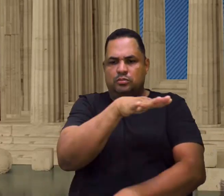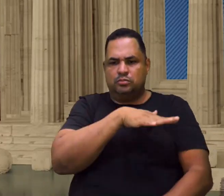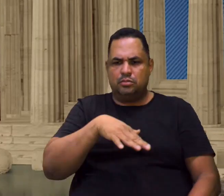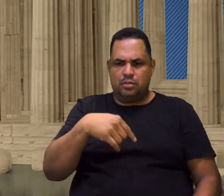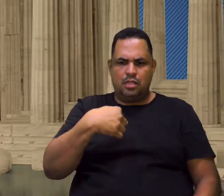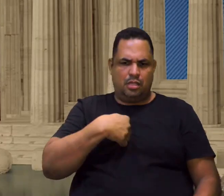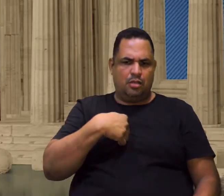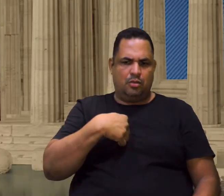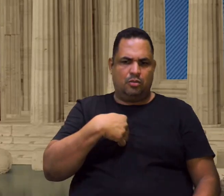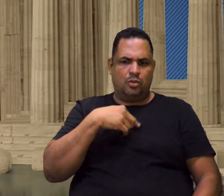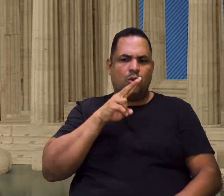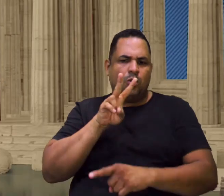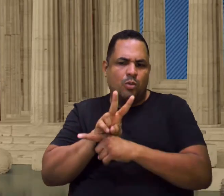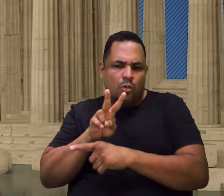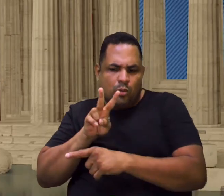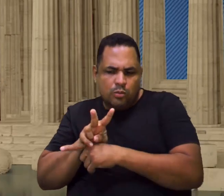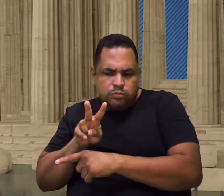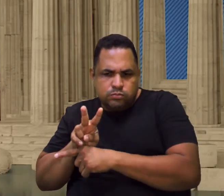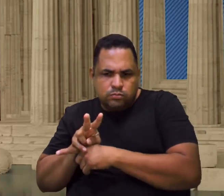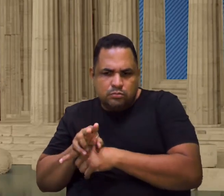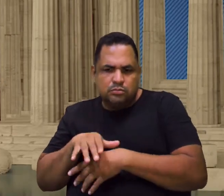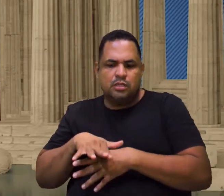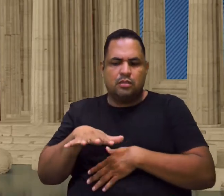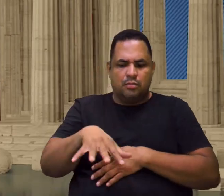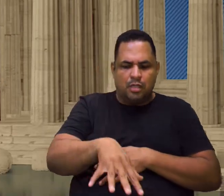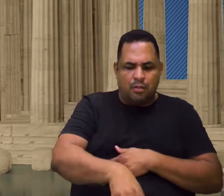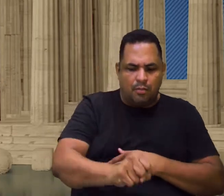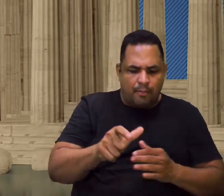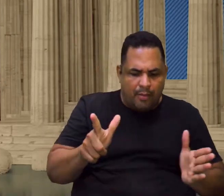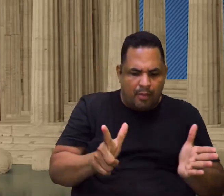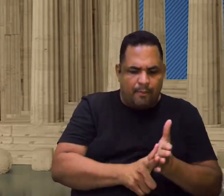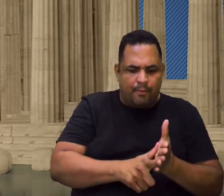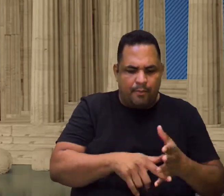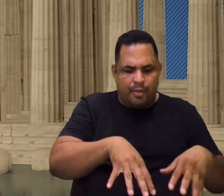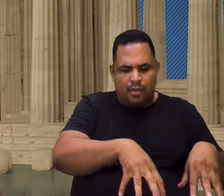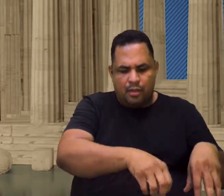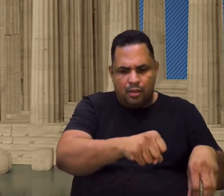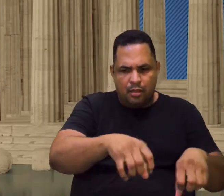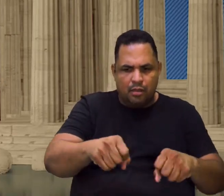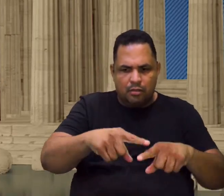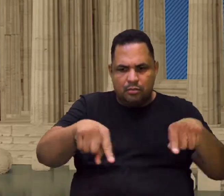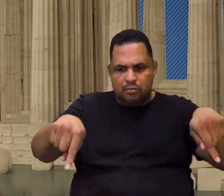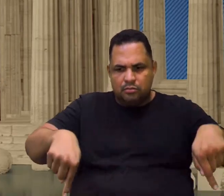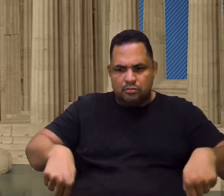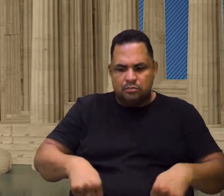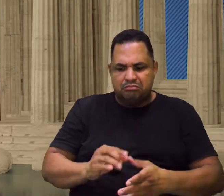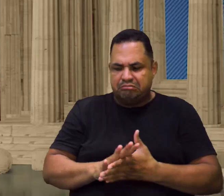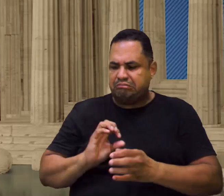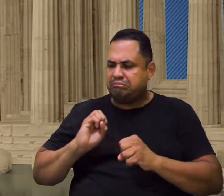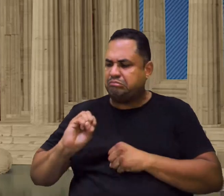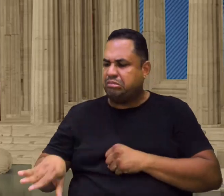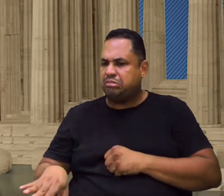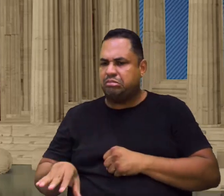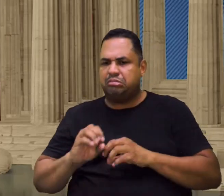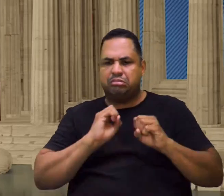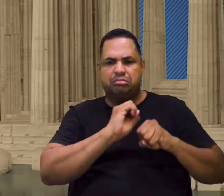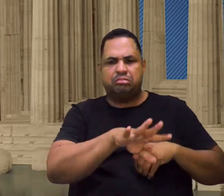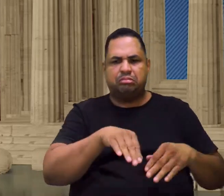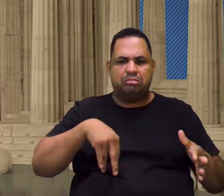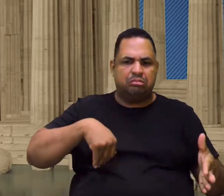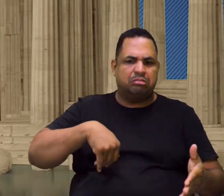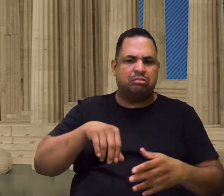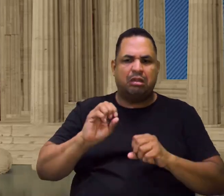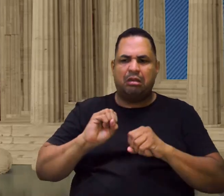cuidando? Será que eu pego o papel lá na sala de aula, começo por ali, nas coisas pequenas, né? Jogo no chão, chuto o